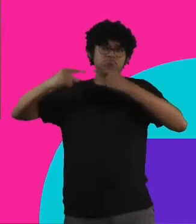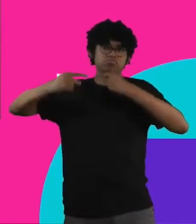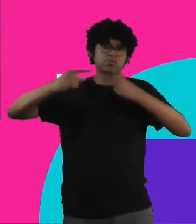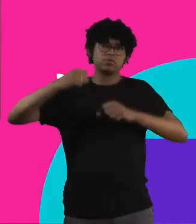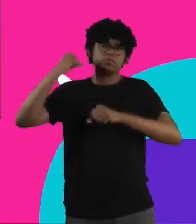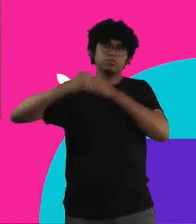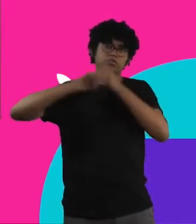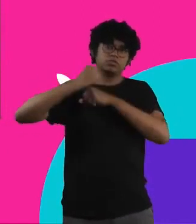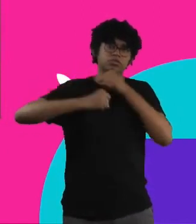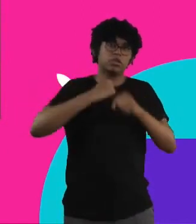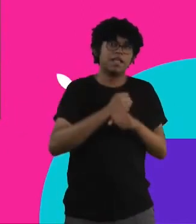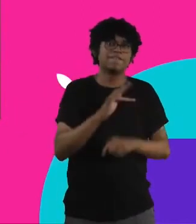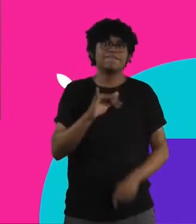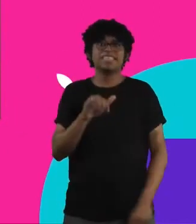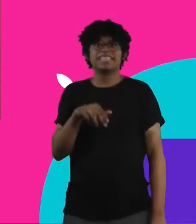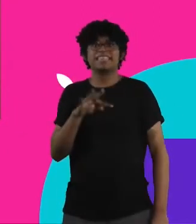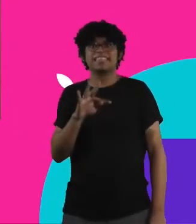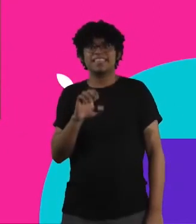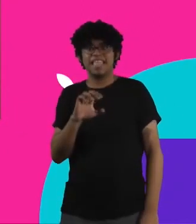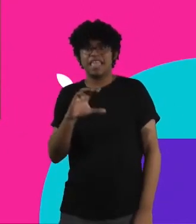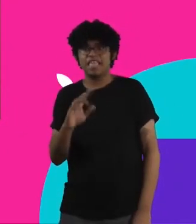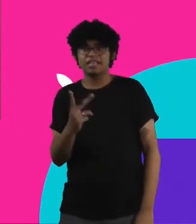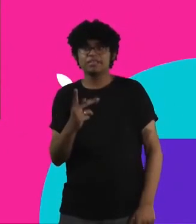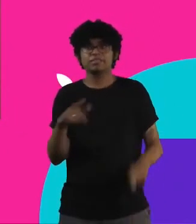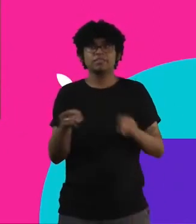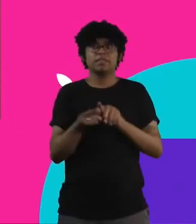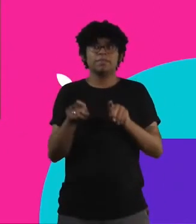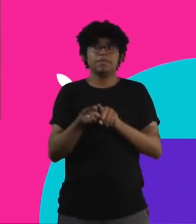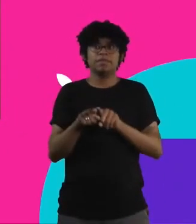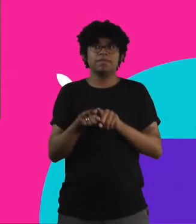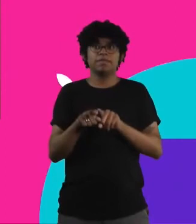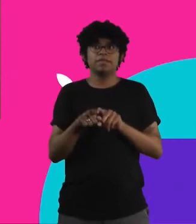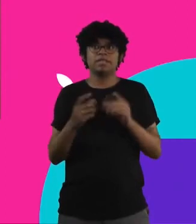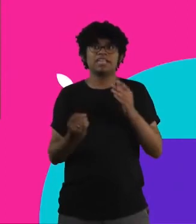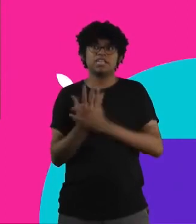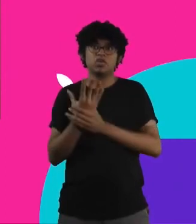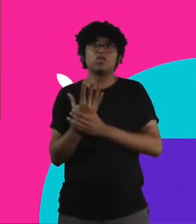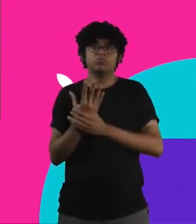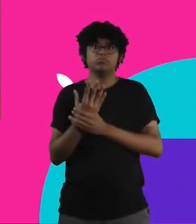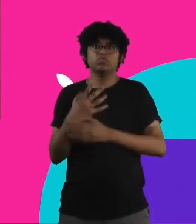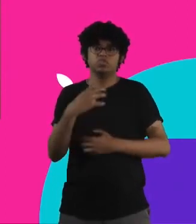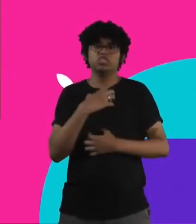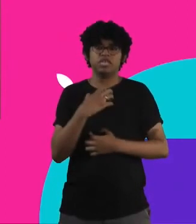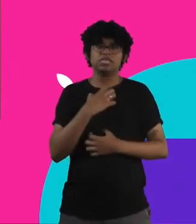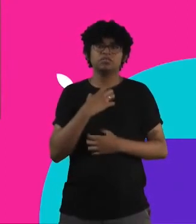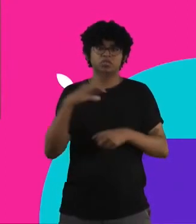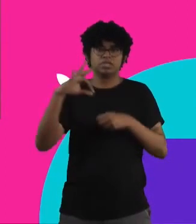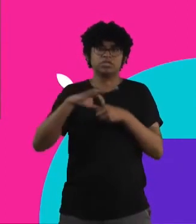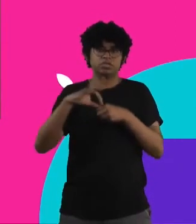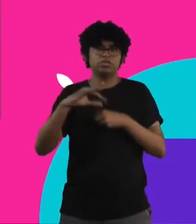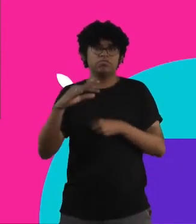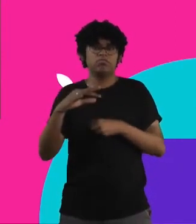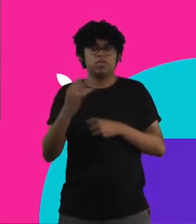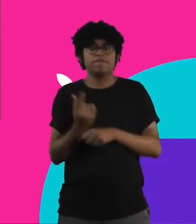a entrada das fintechs e surgimento aí de outras formas de modalidade de instituições financeiras, que é uma coisa que não existia